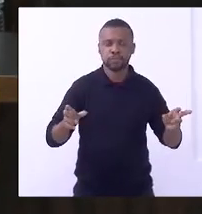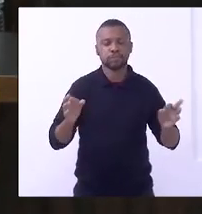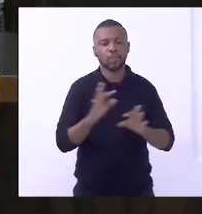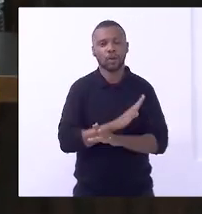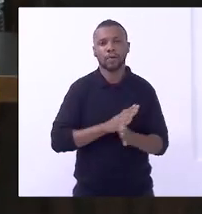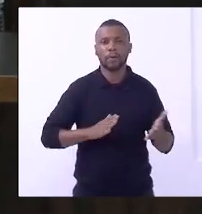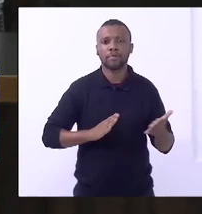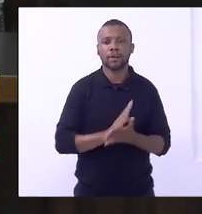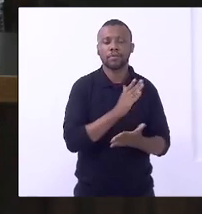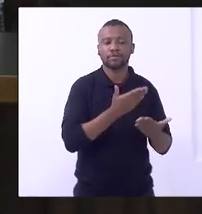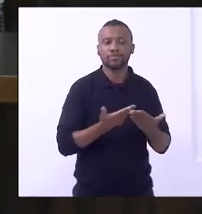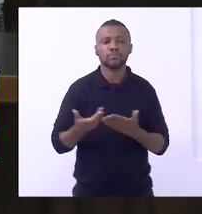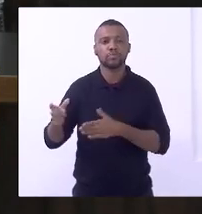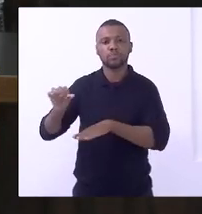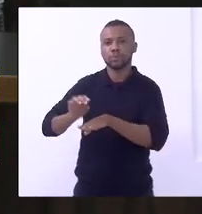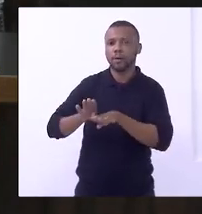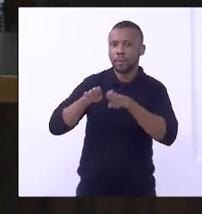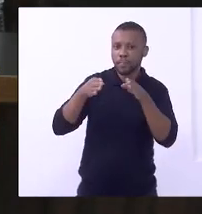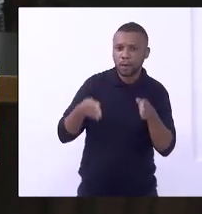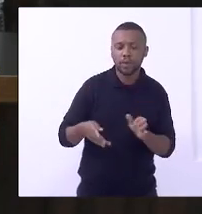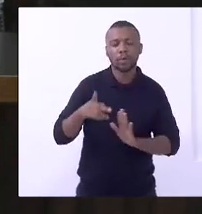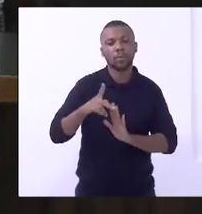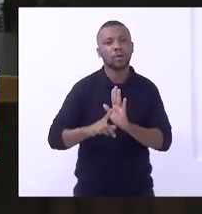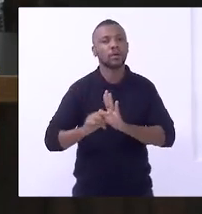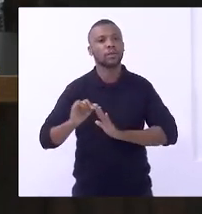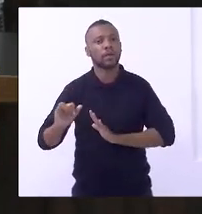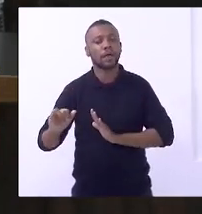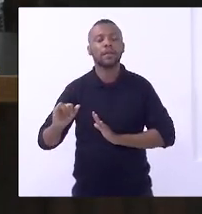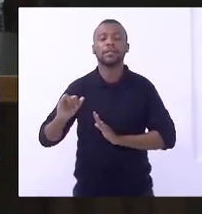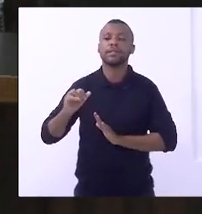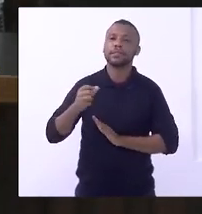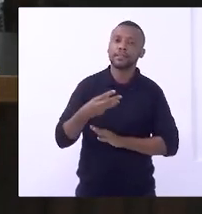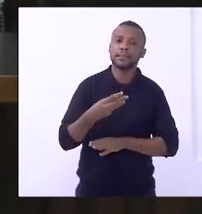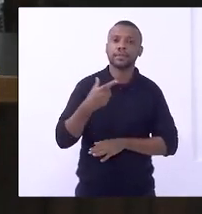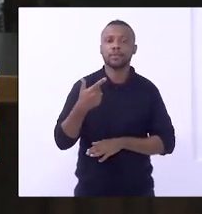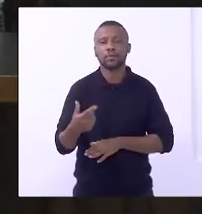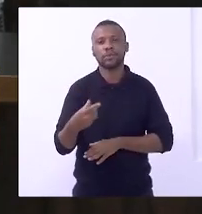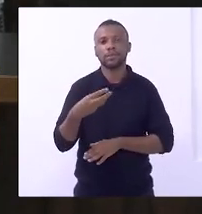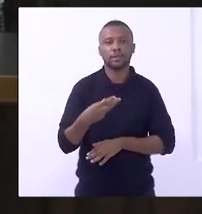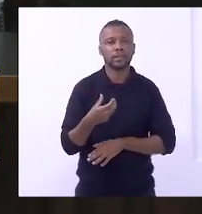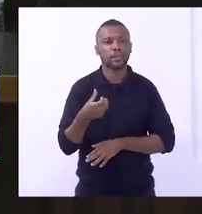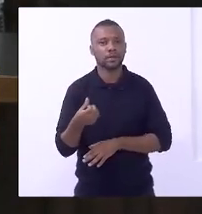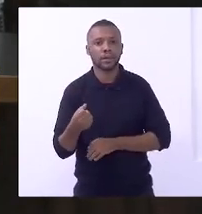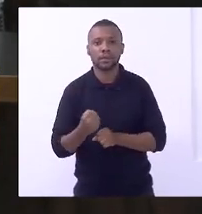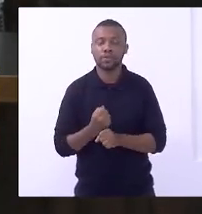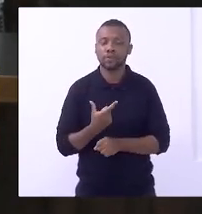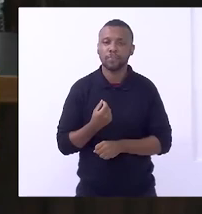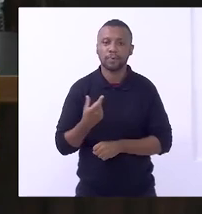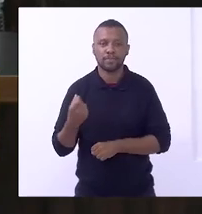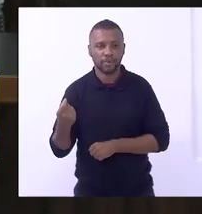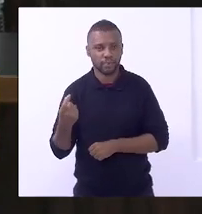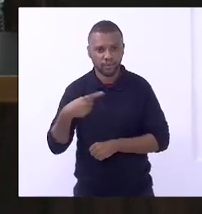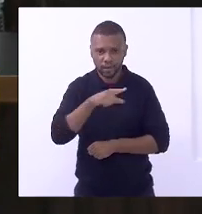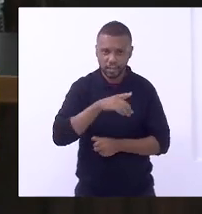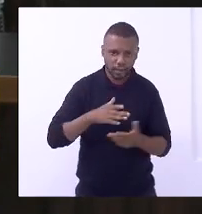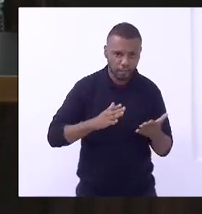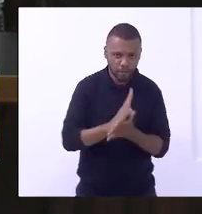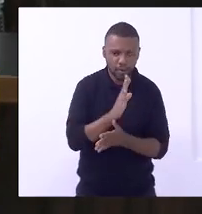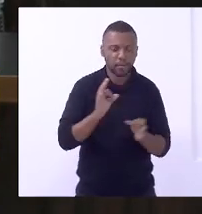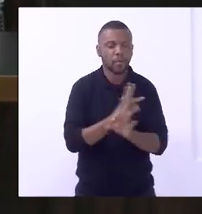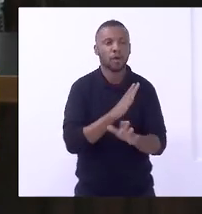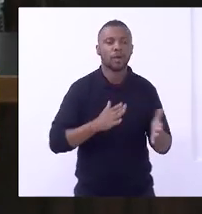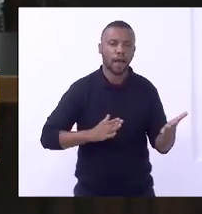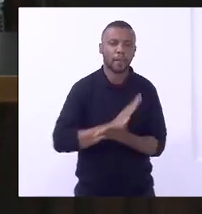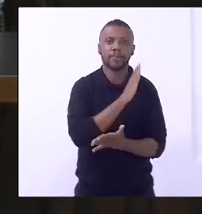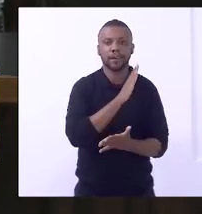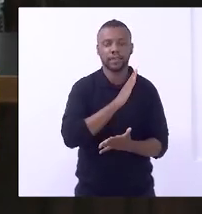mesa inclusão na ordem do dia do projeto 3236 de 20, deputado Renato Zaca. Senhores que aprovam, permaneçam como estão.